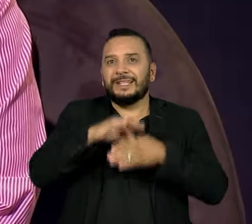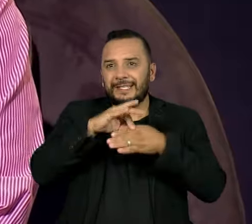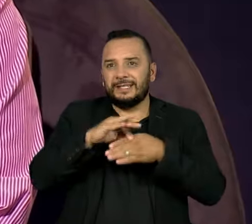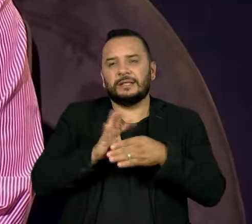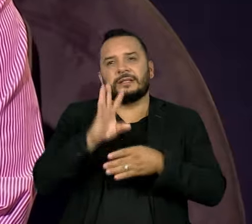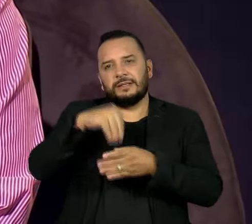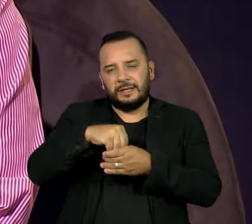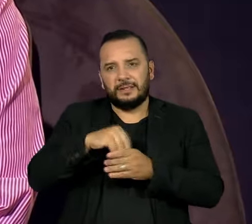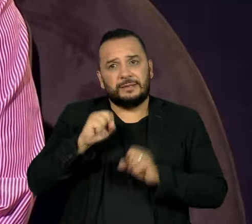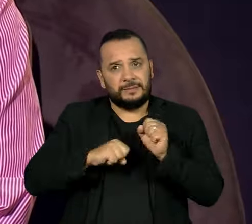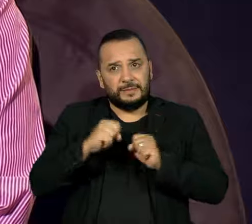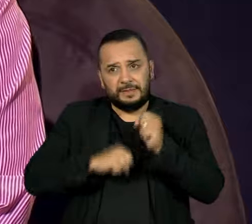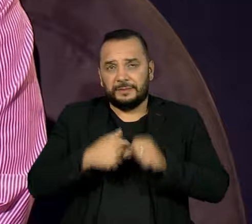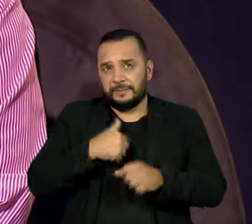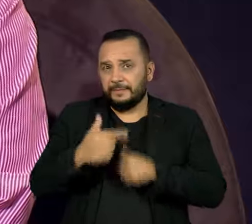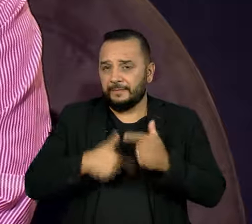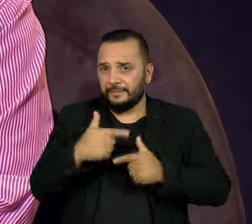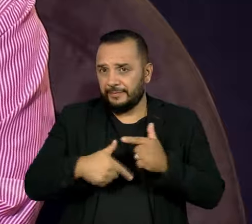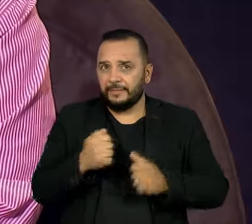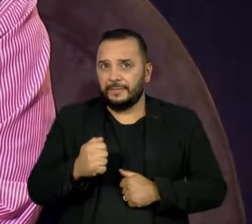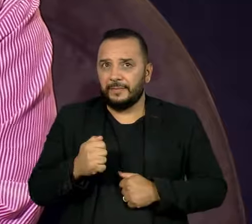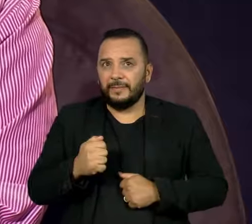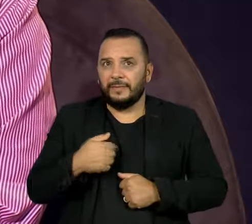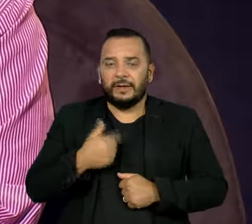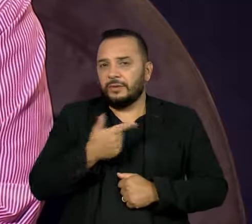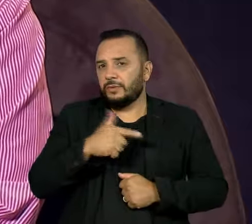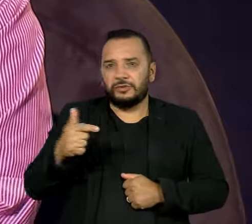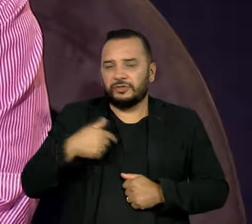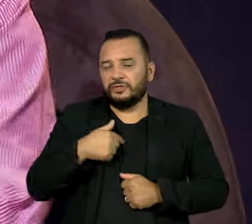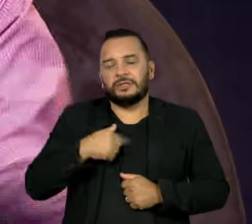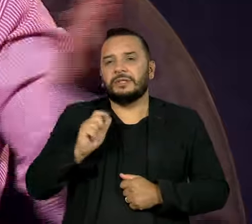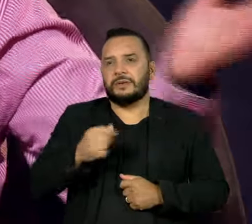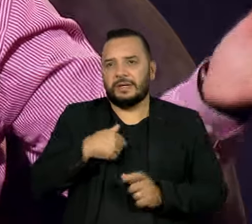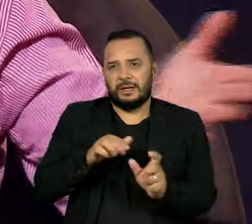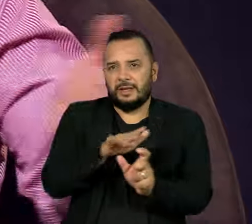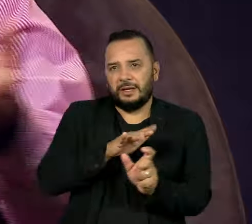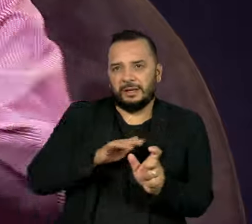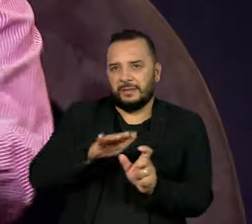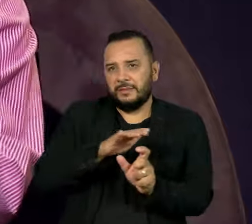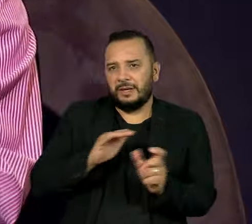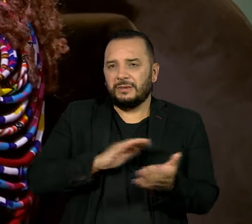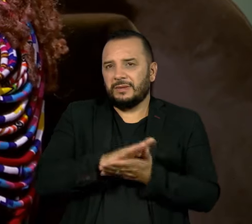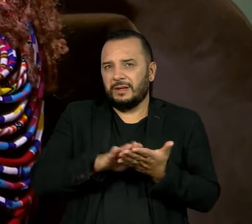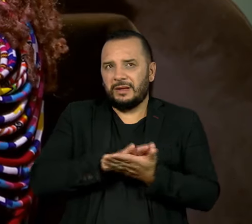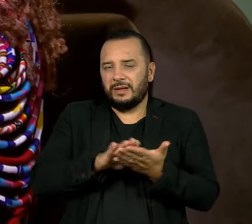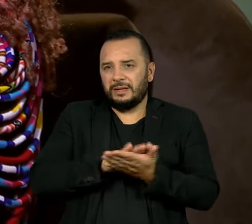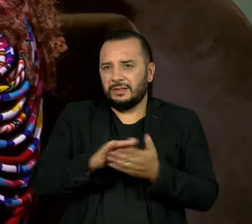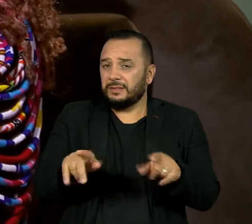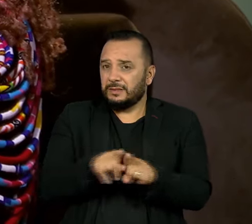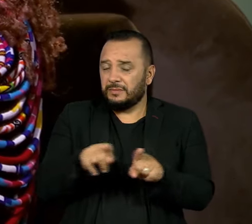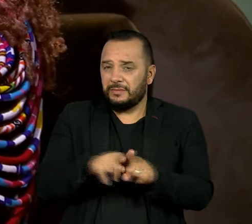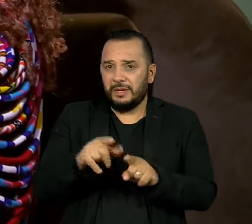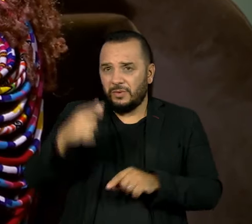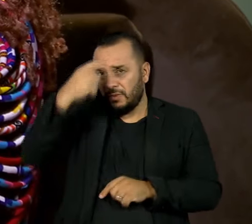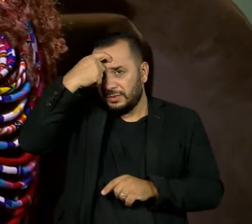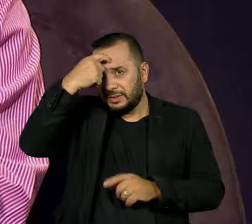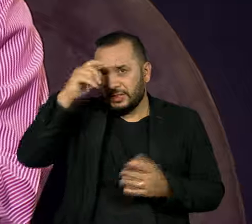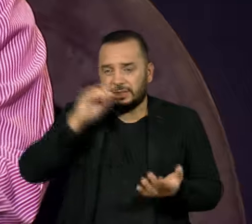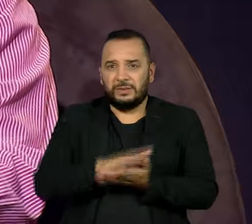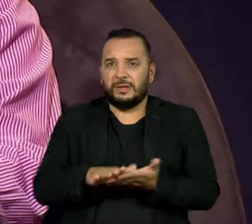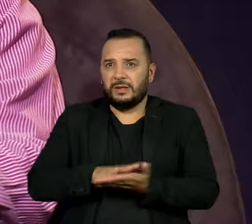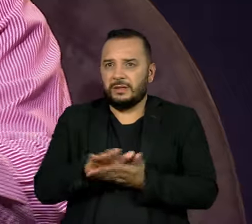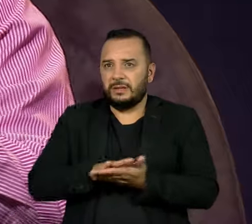da empresa onde eu trabalho, que não tinham esse letramento, que não tinham esse grau de conscientização